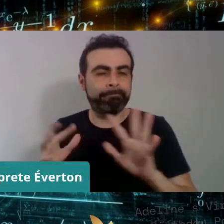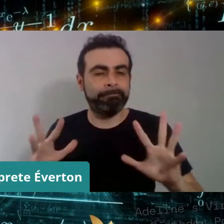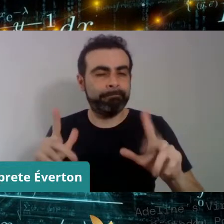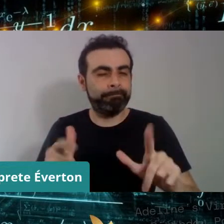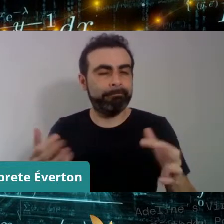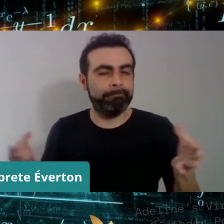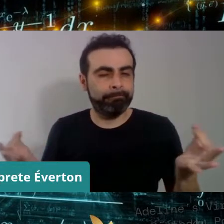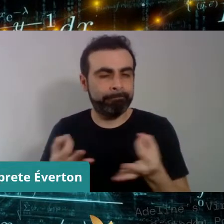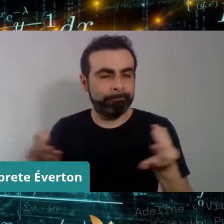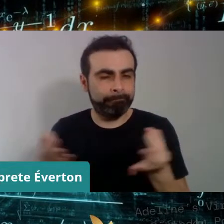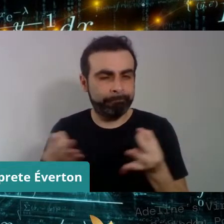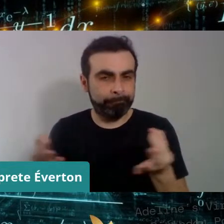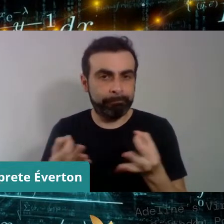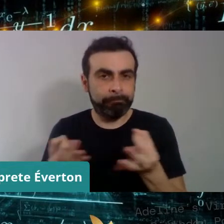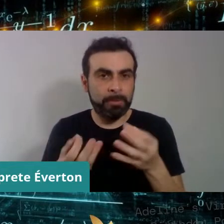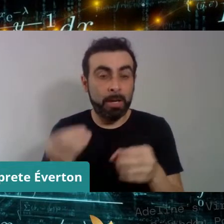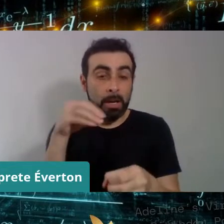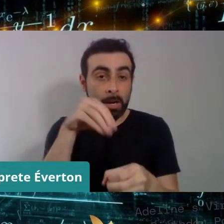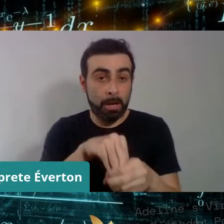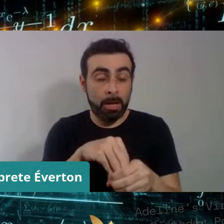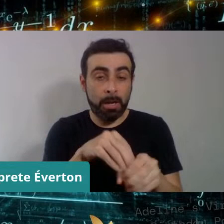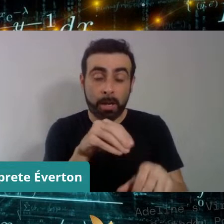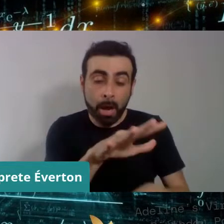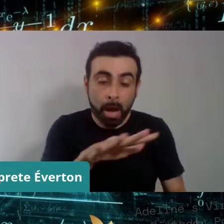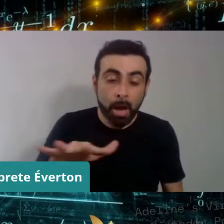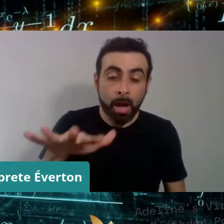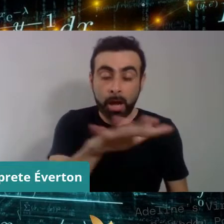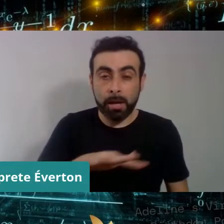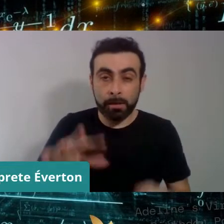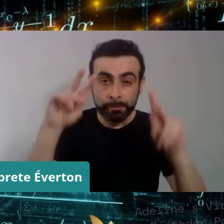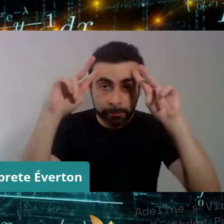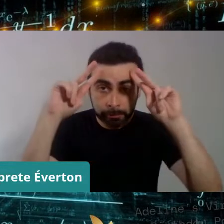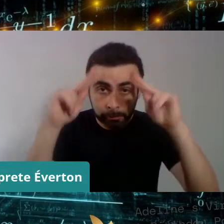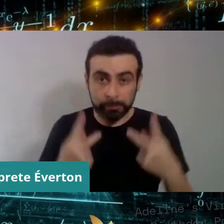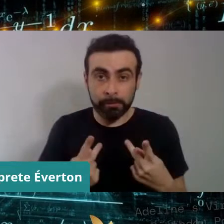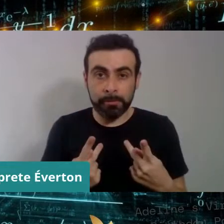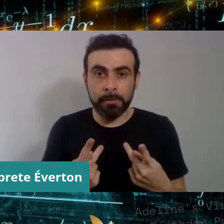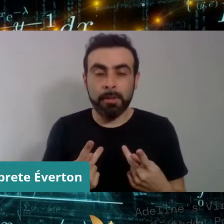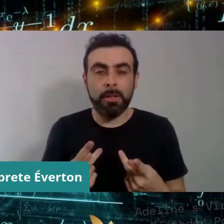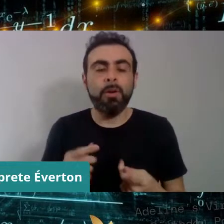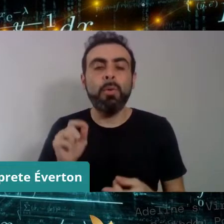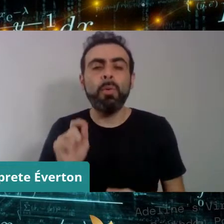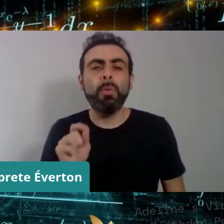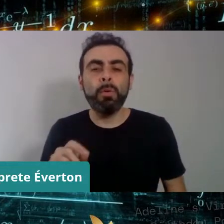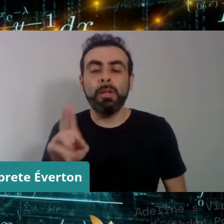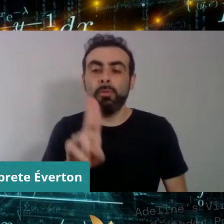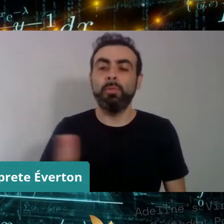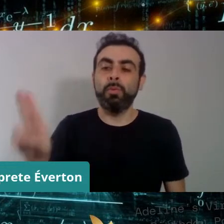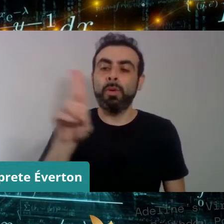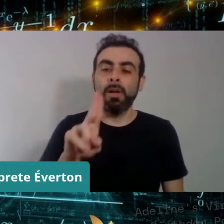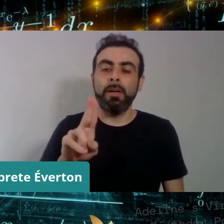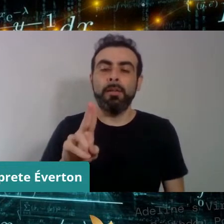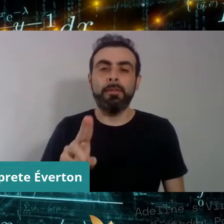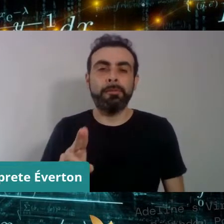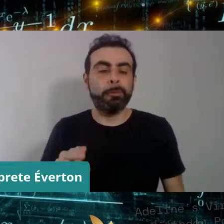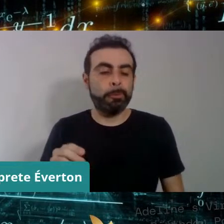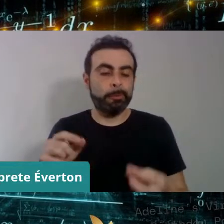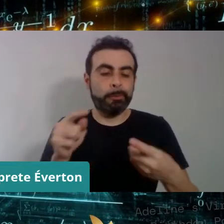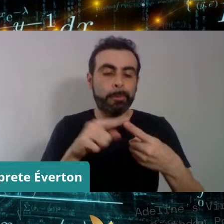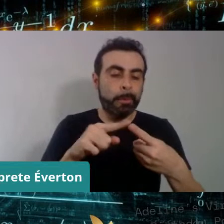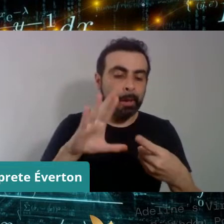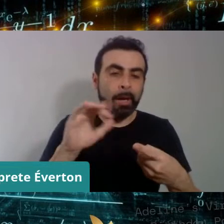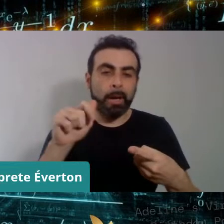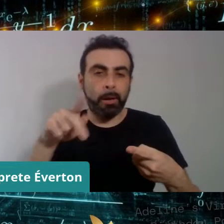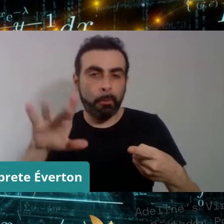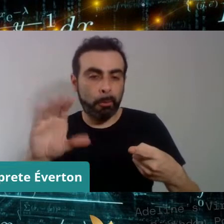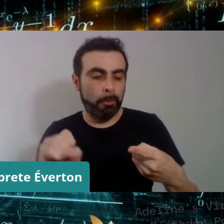brilhantes da área de humanas, usando tecnologia, usando cálculo, né, estatísticos,